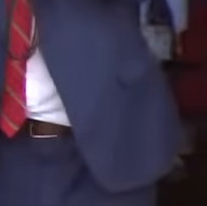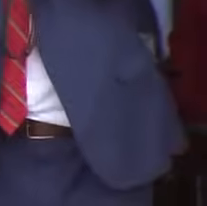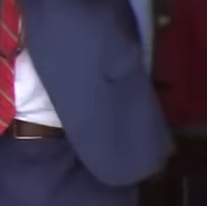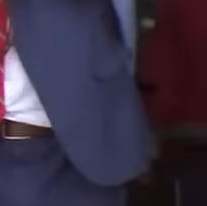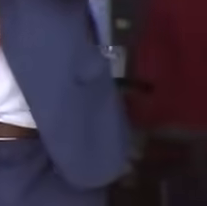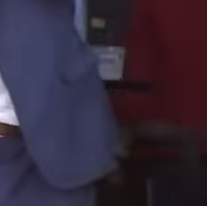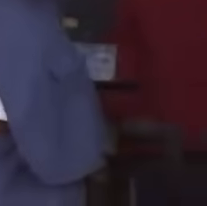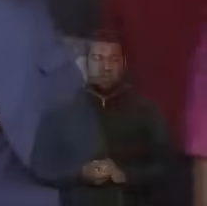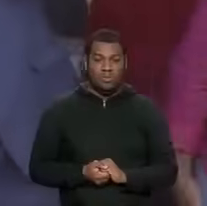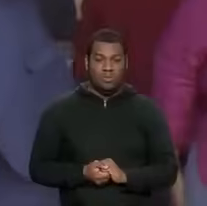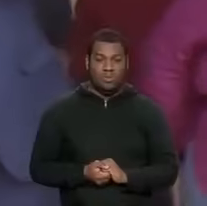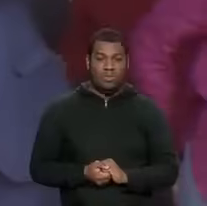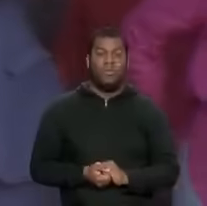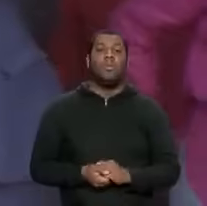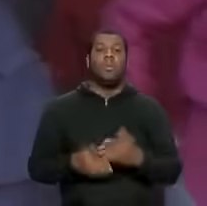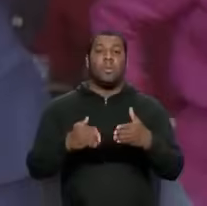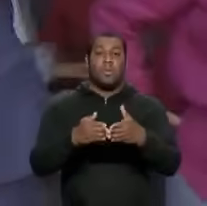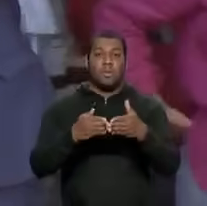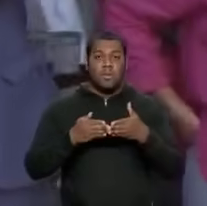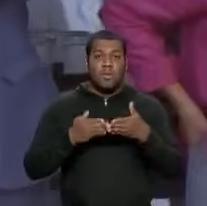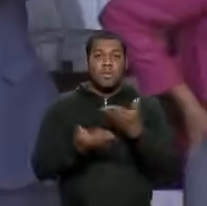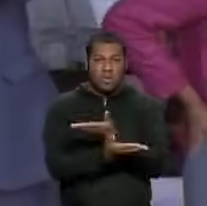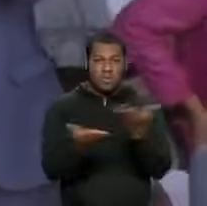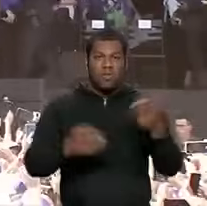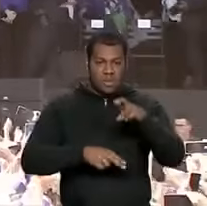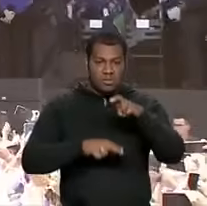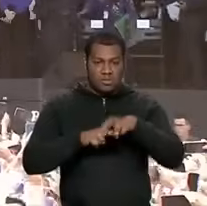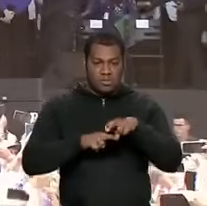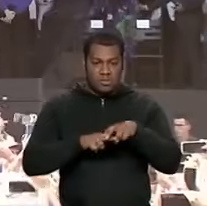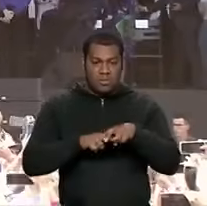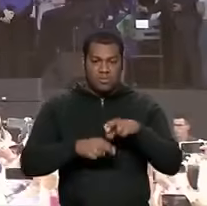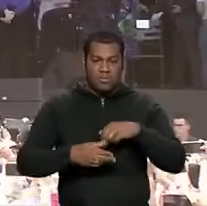Pedimos que todos tomem seus acentos